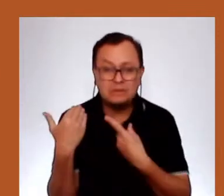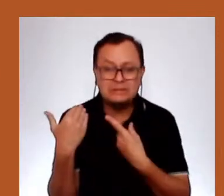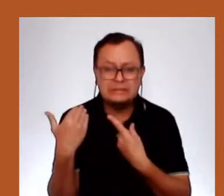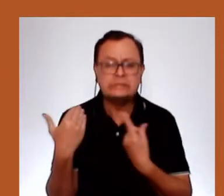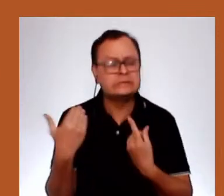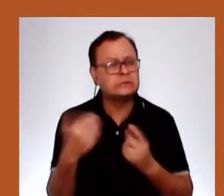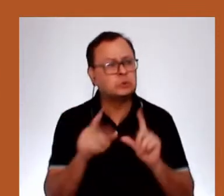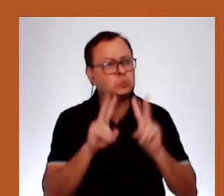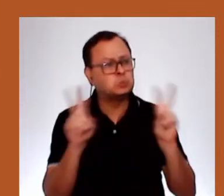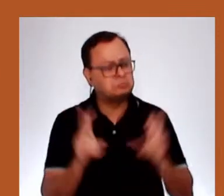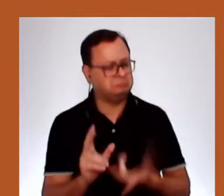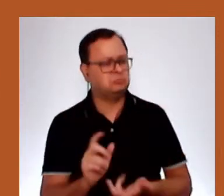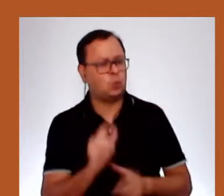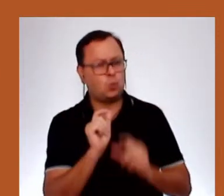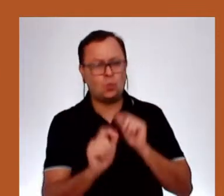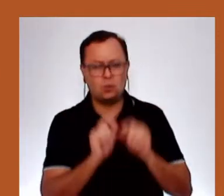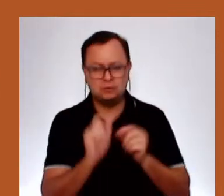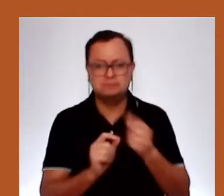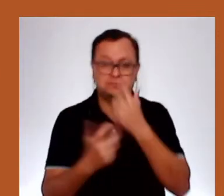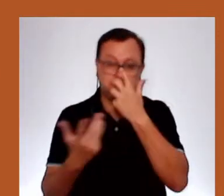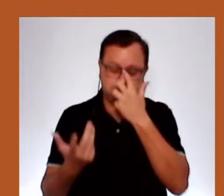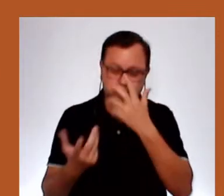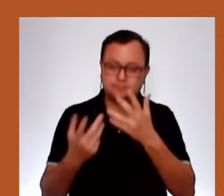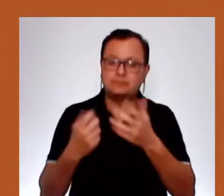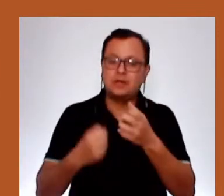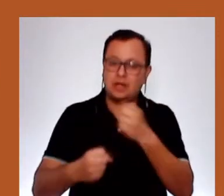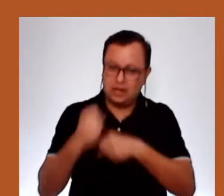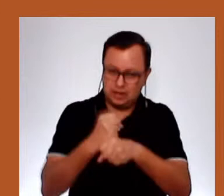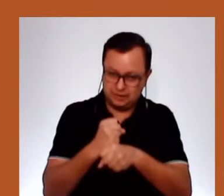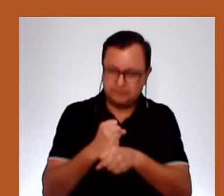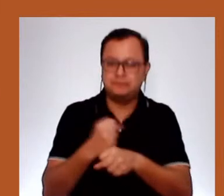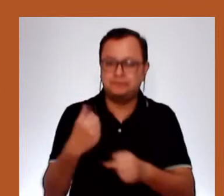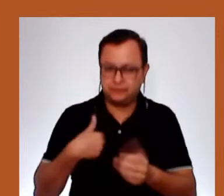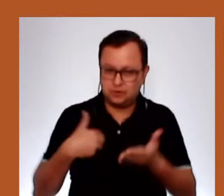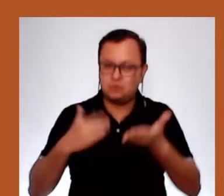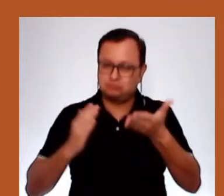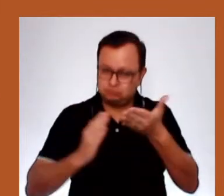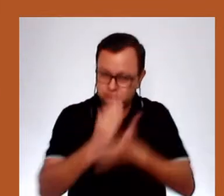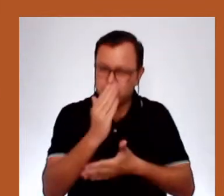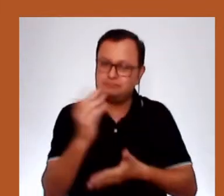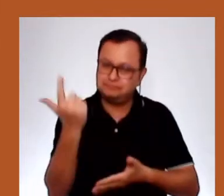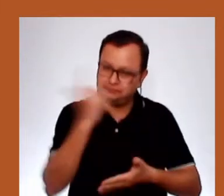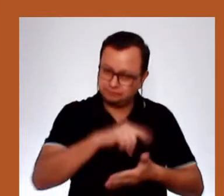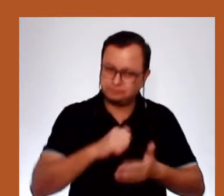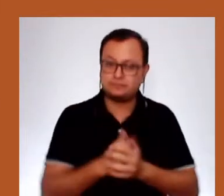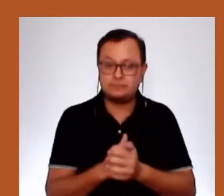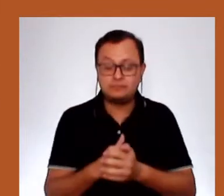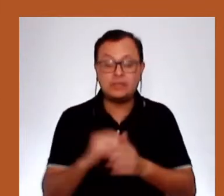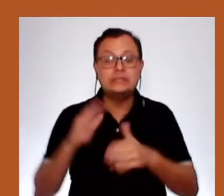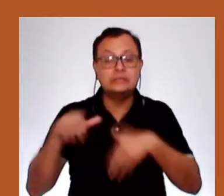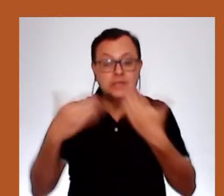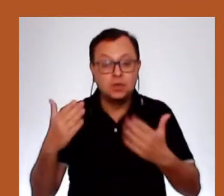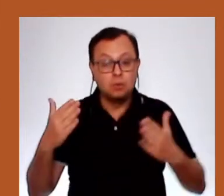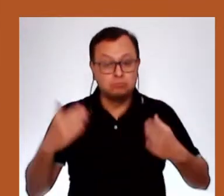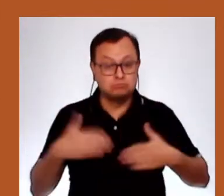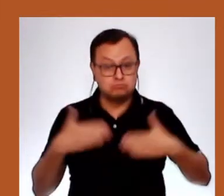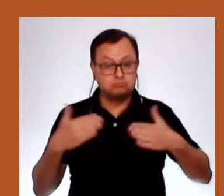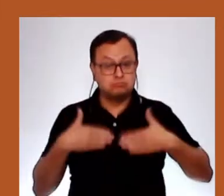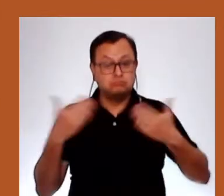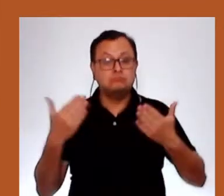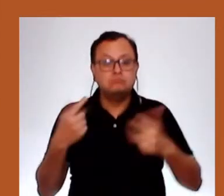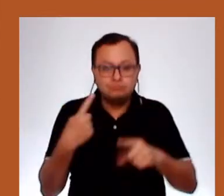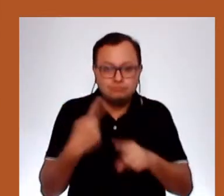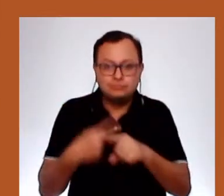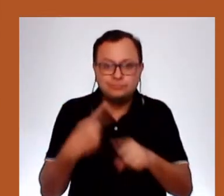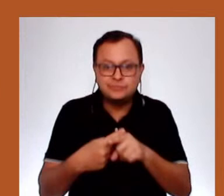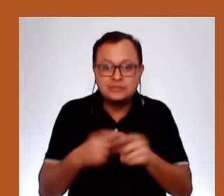sobre morte? Bom, naquele mesmo ano, eu passei na seleção do Centro Dia. E qual a minha surpresa quando, no primeiro dia